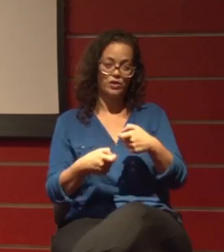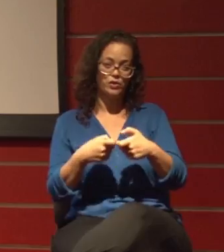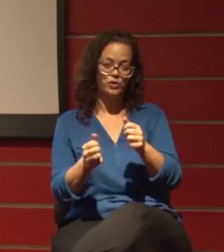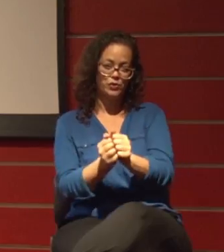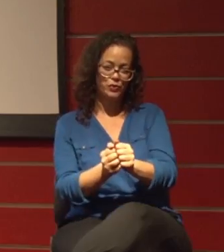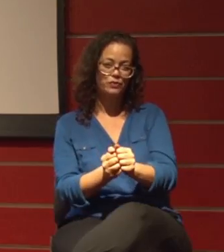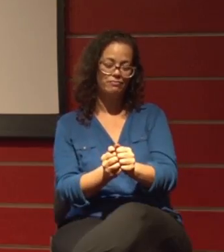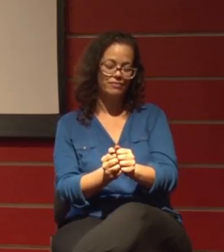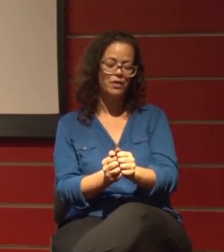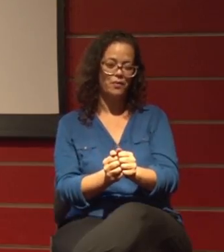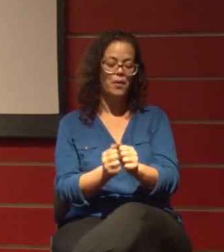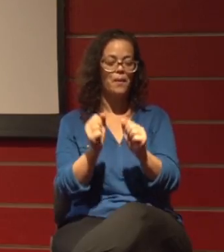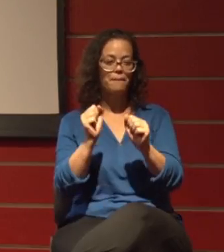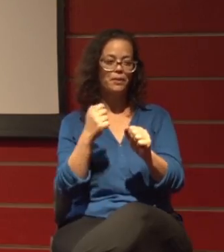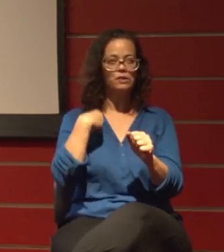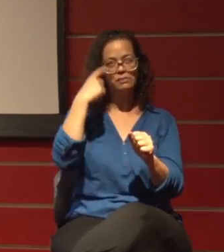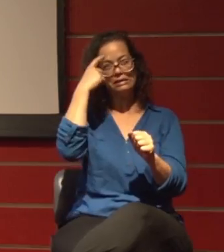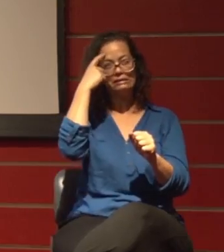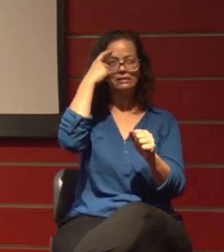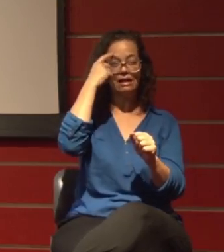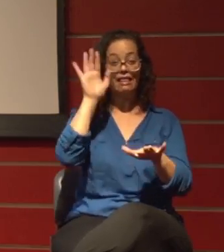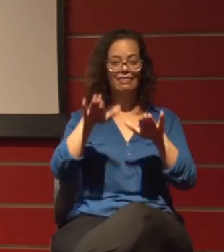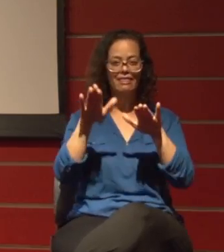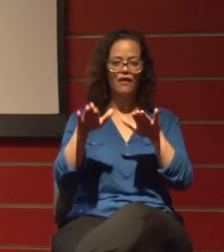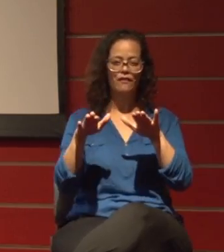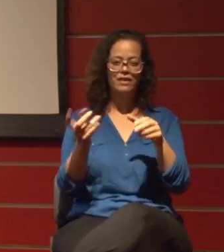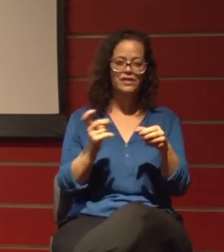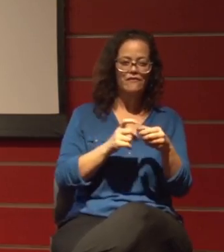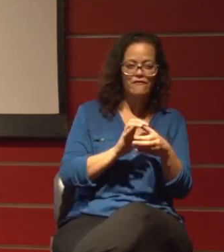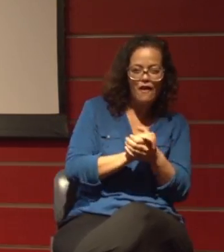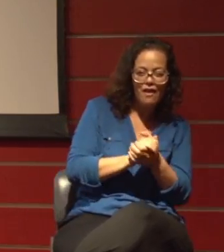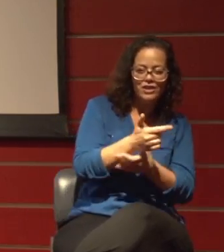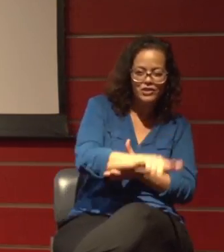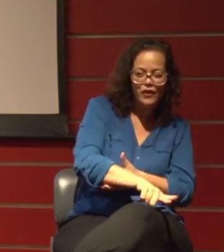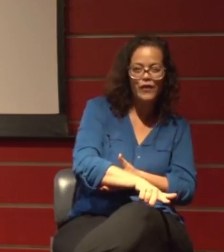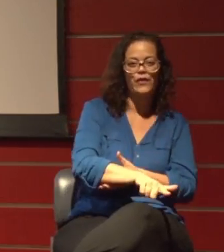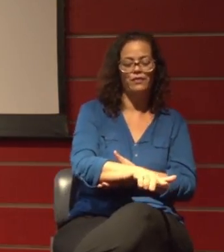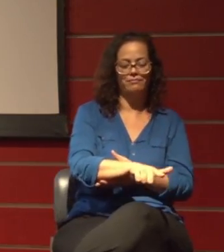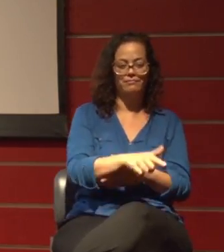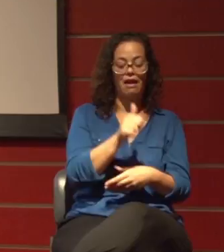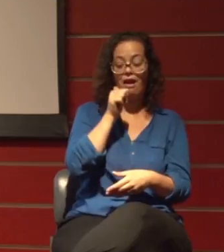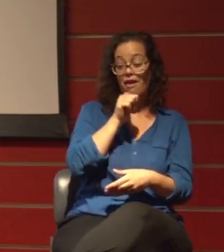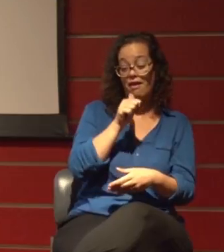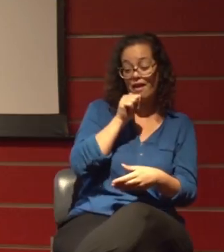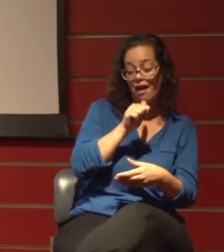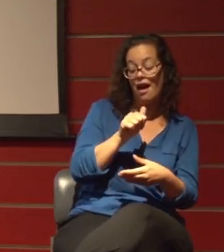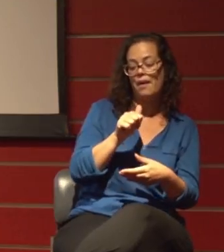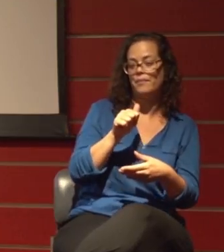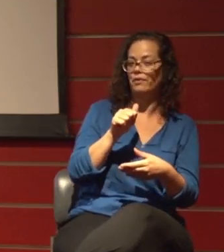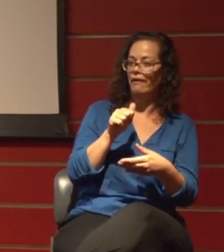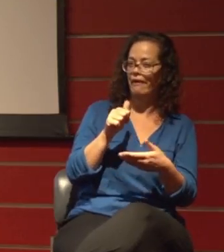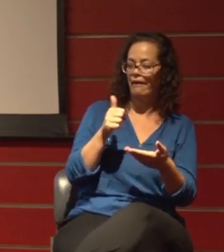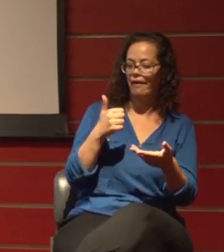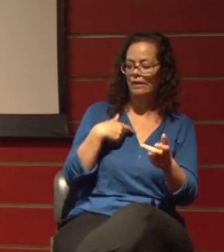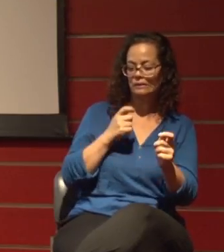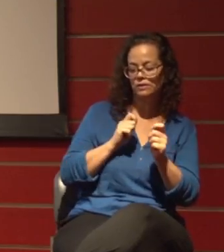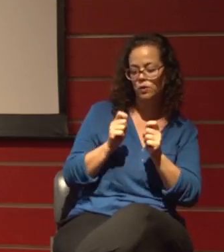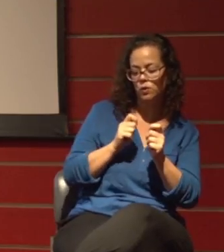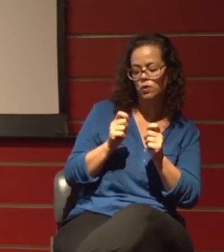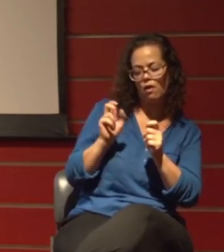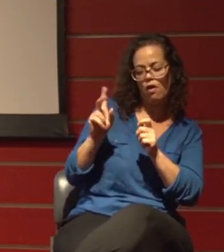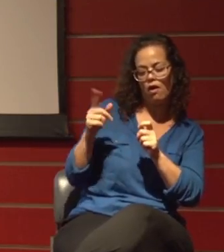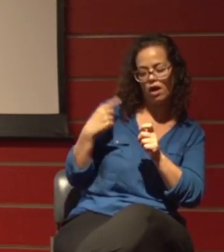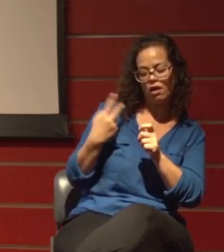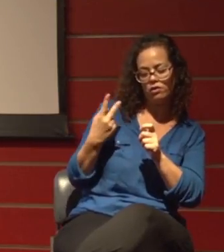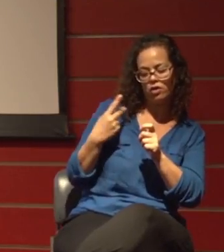haver uma uma certa reconciliação né e a mulher de certa maneira tomando certas seddas tá nós ficamos juntos mas eu